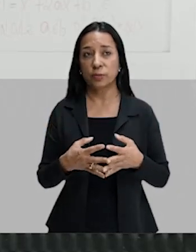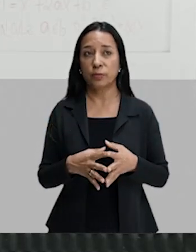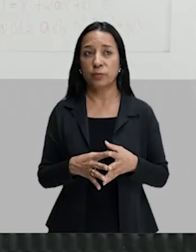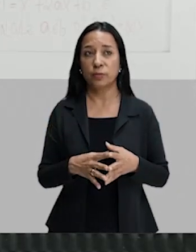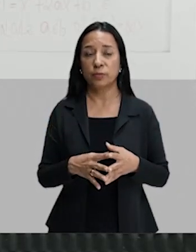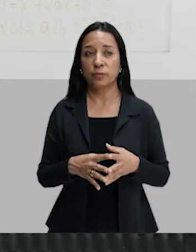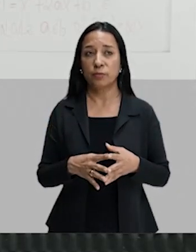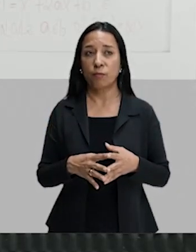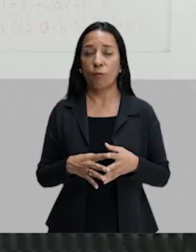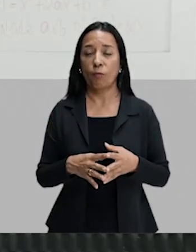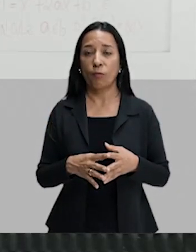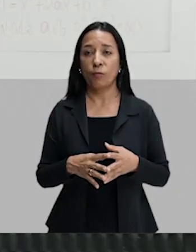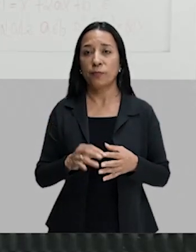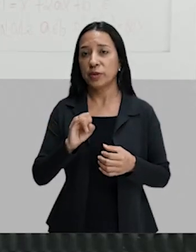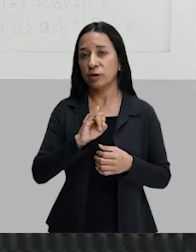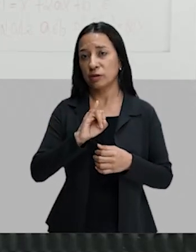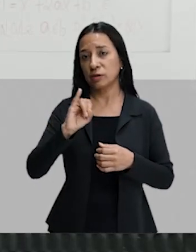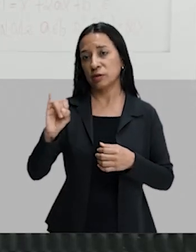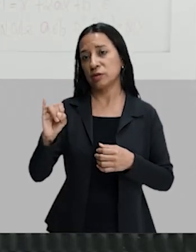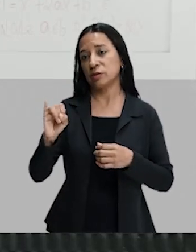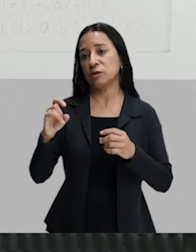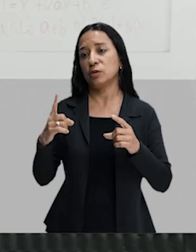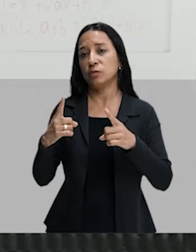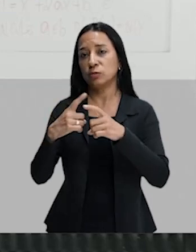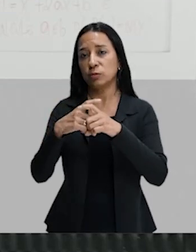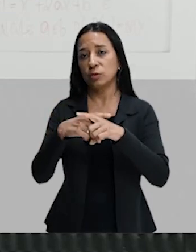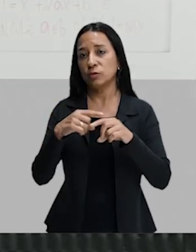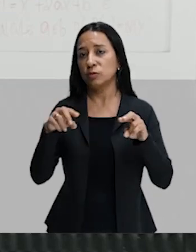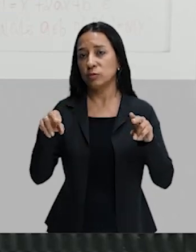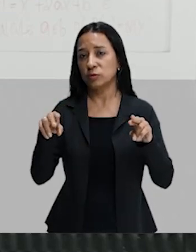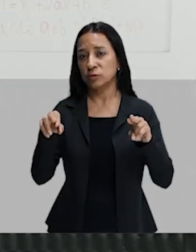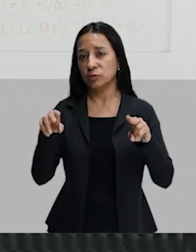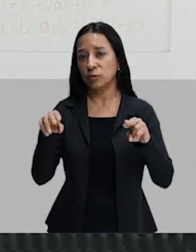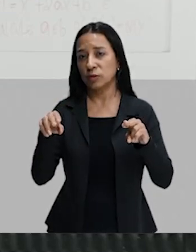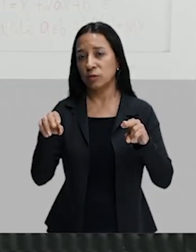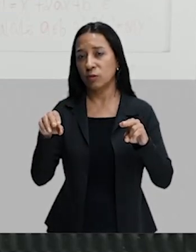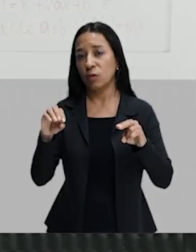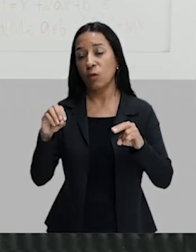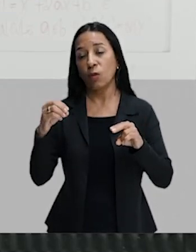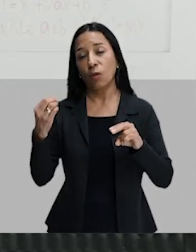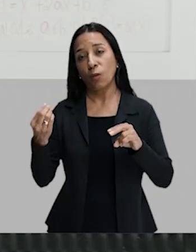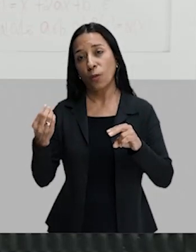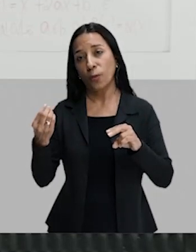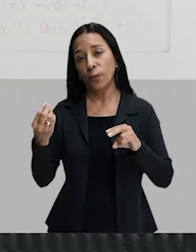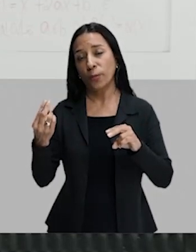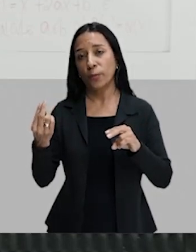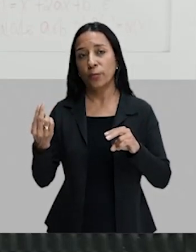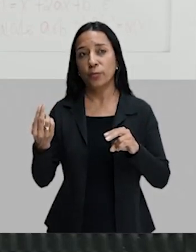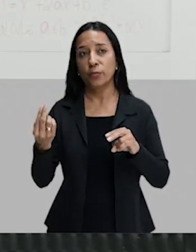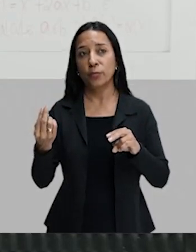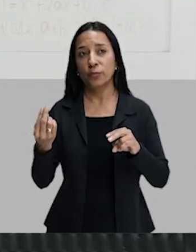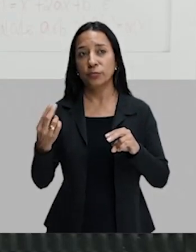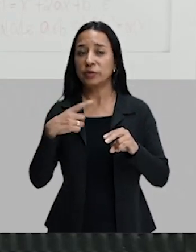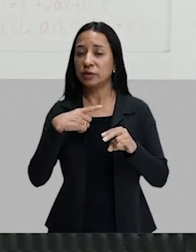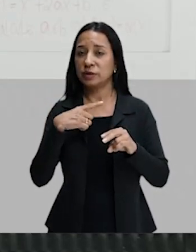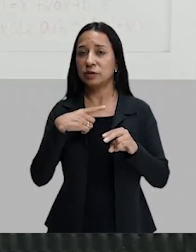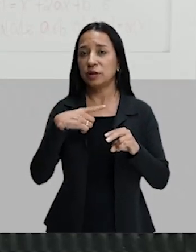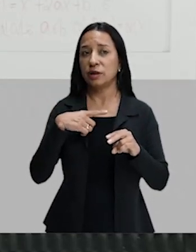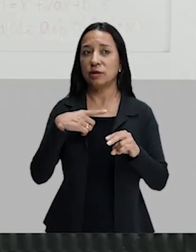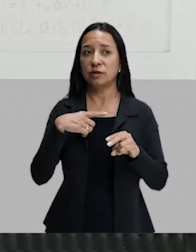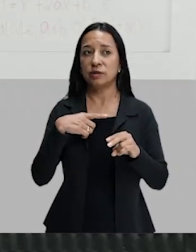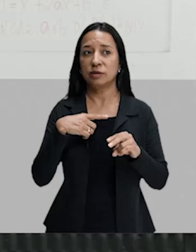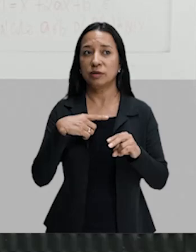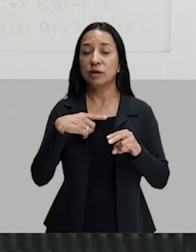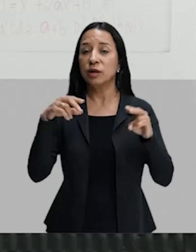os polinômios forem idênticos, ou seja, se os coeficientes forem iguais, eles vão ter o